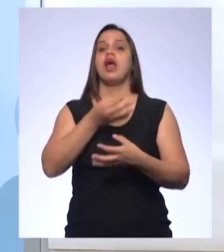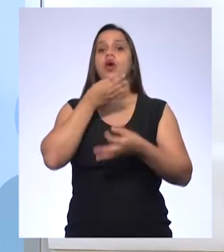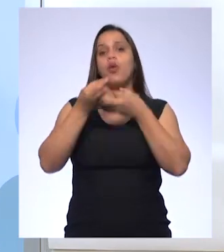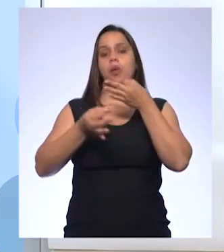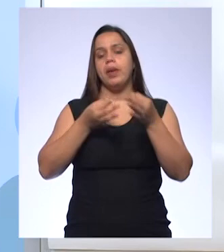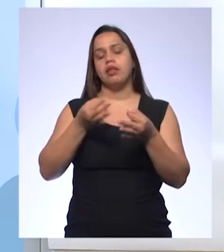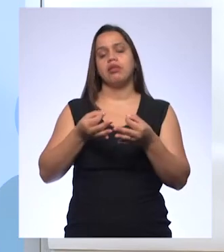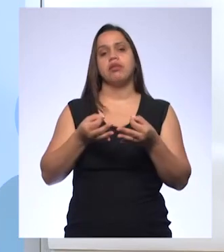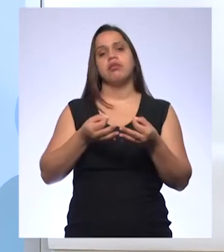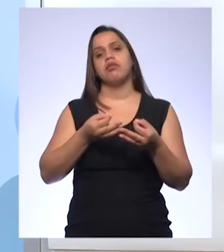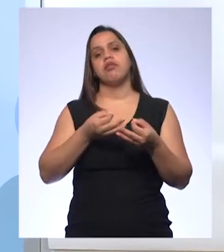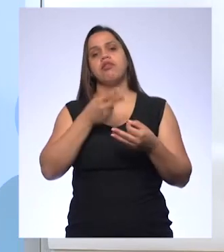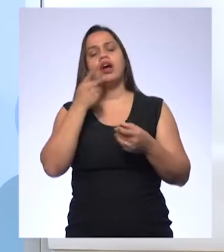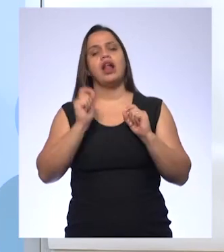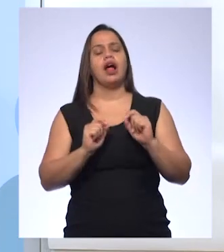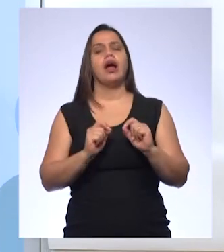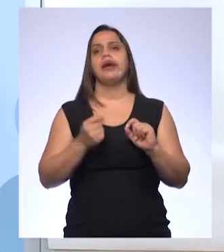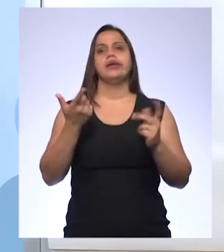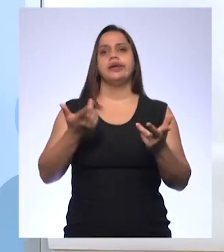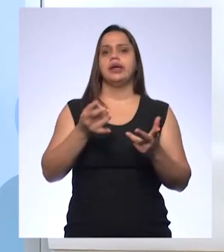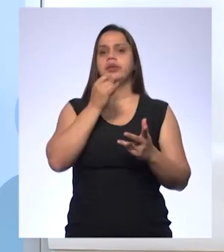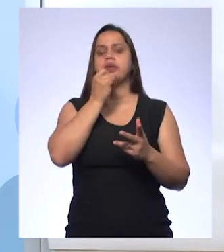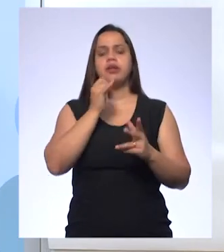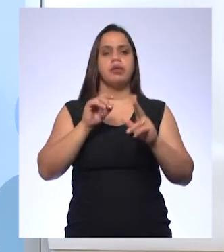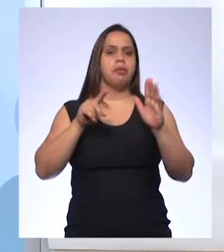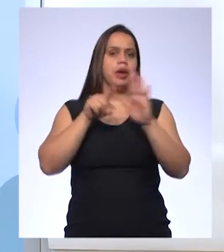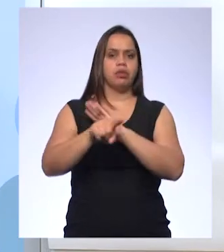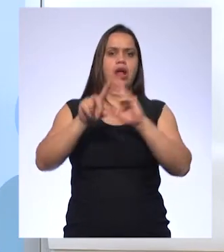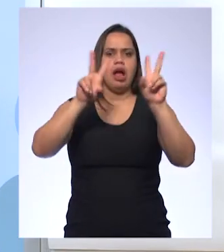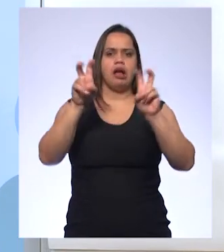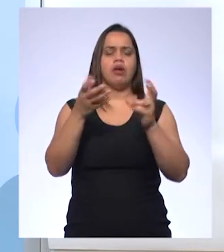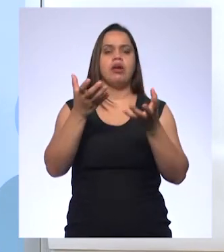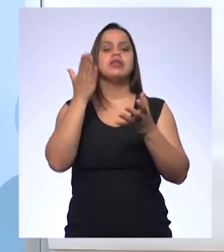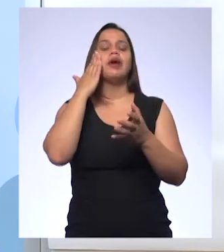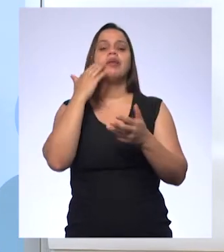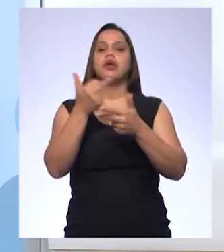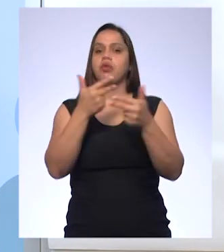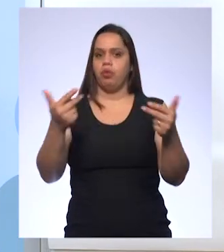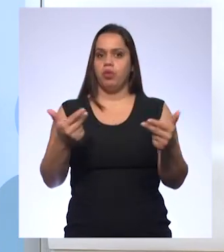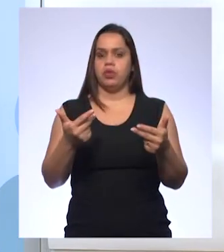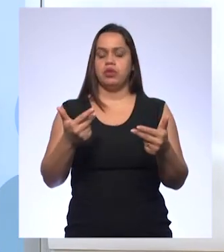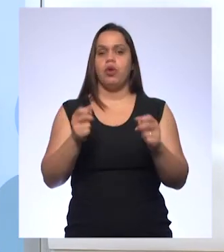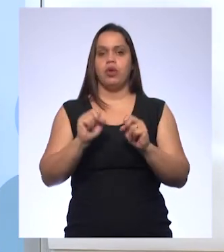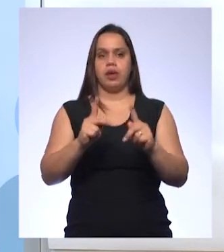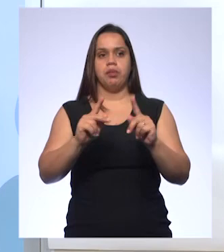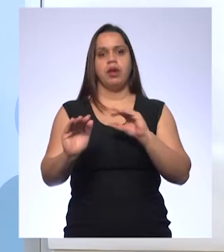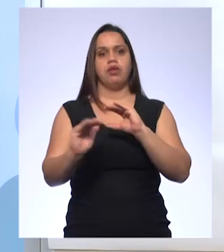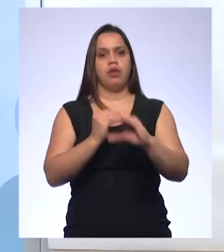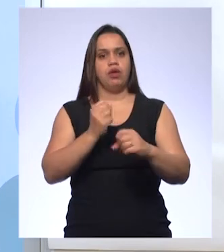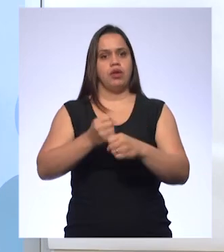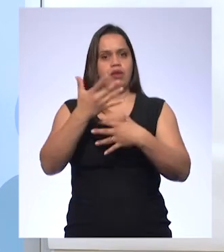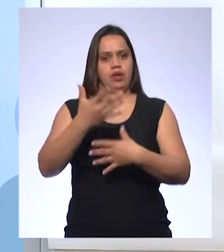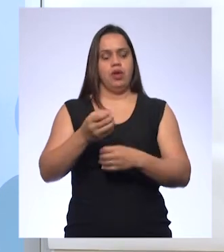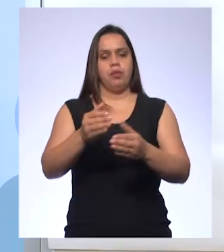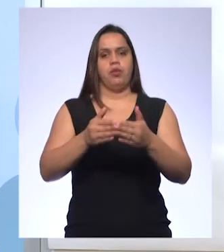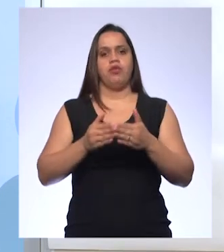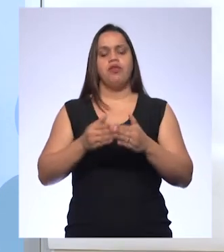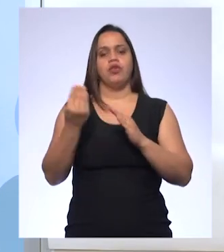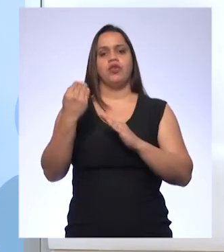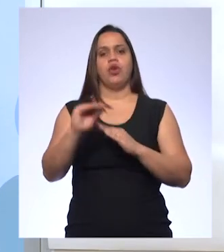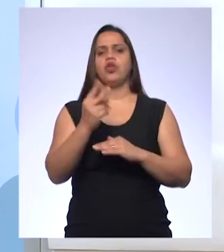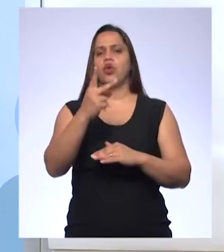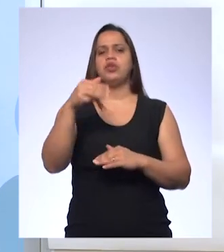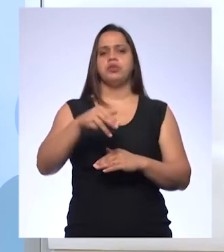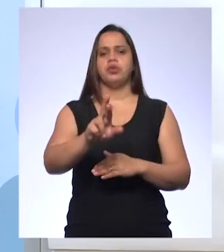assim, no sentido, eu gostaria de saber sobre tal coisa aí ligada à alimentação, tá bom? Para a gente deixar registrado aqui no nosso chat. Por favor,